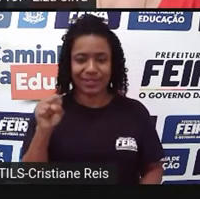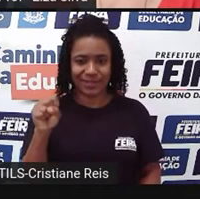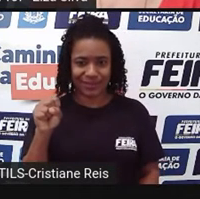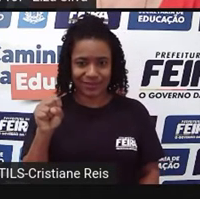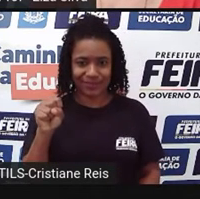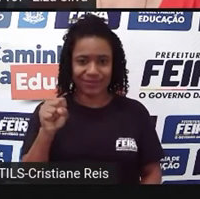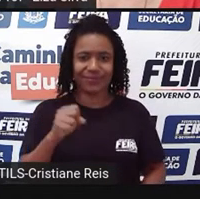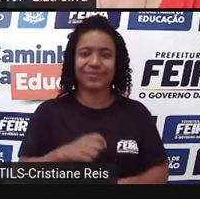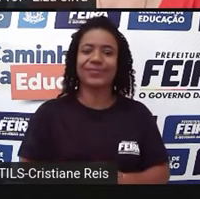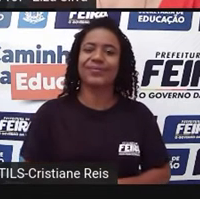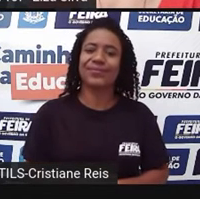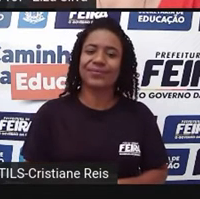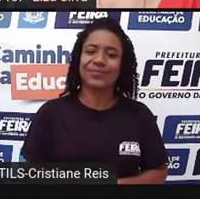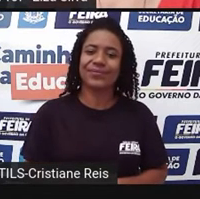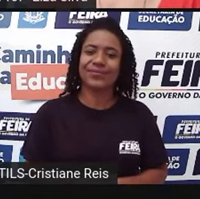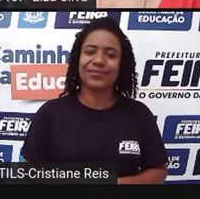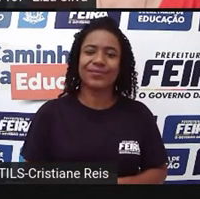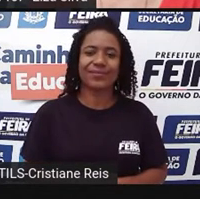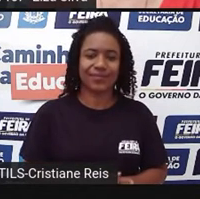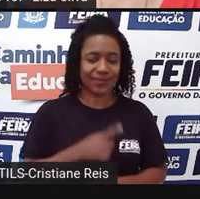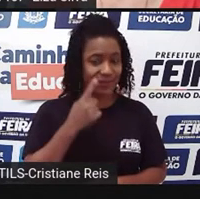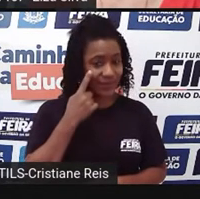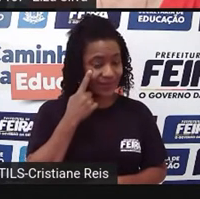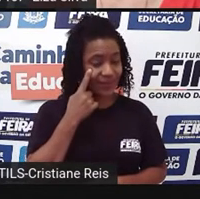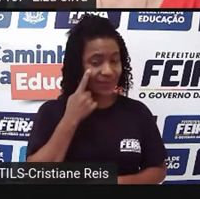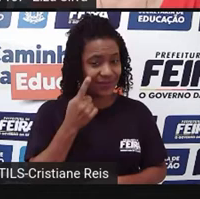de Naim fitness